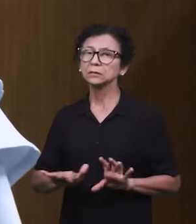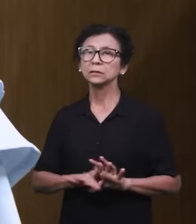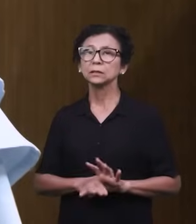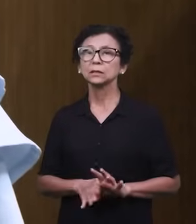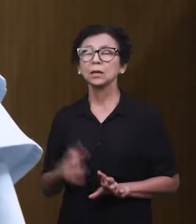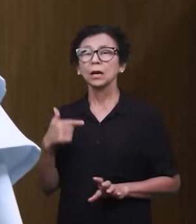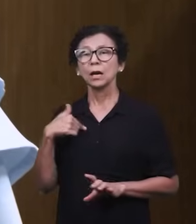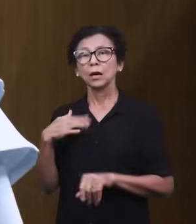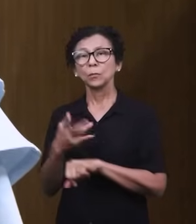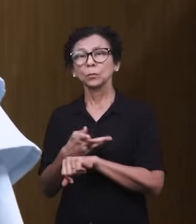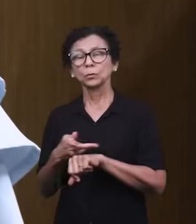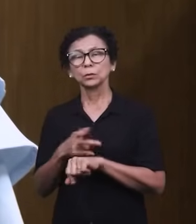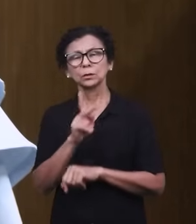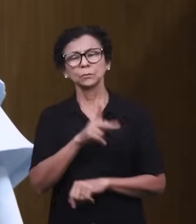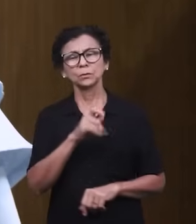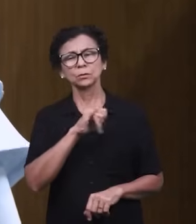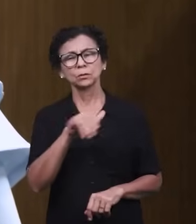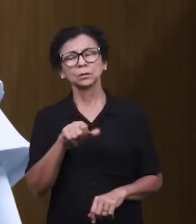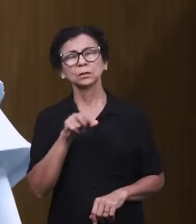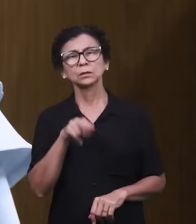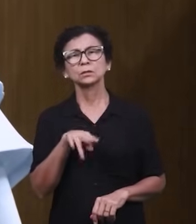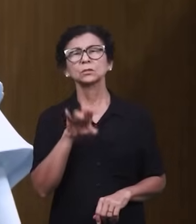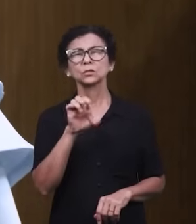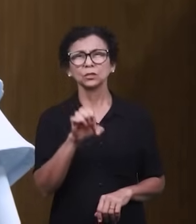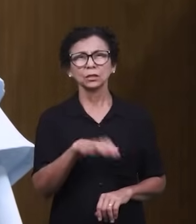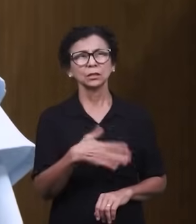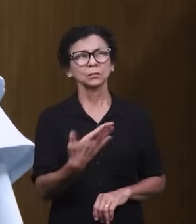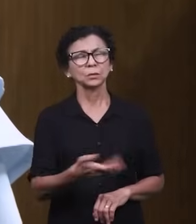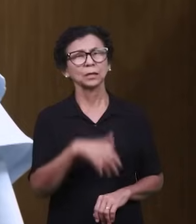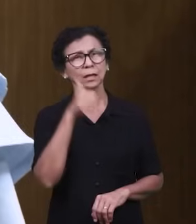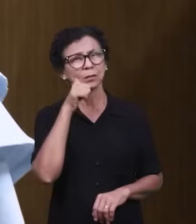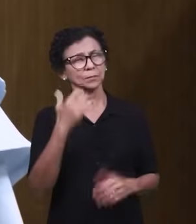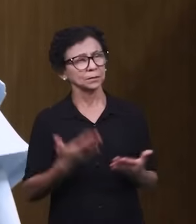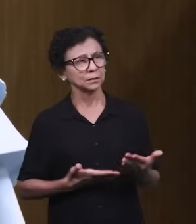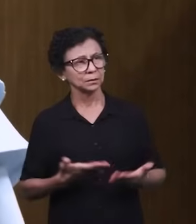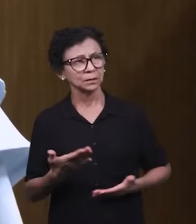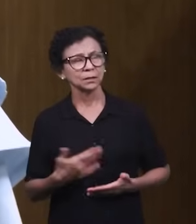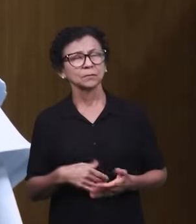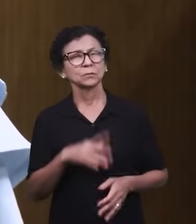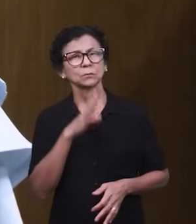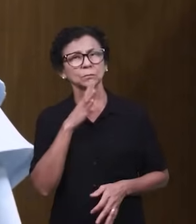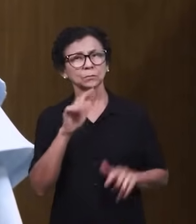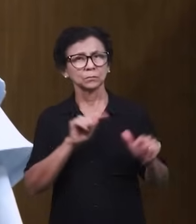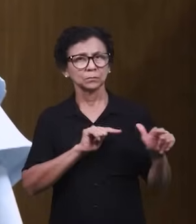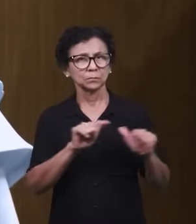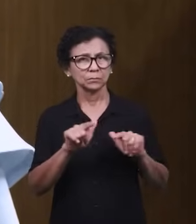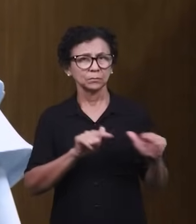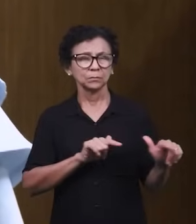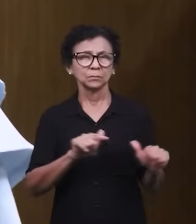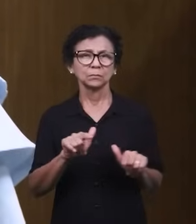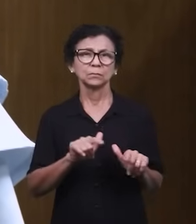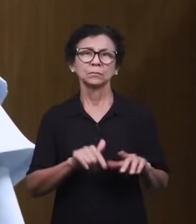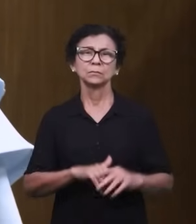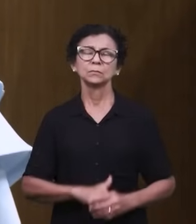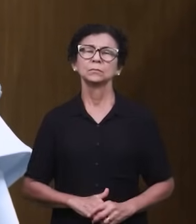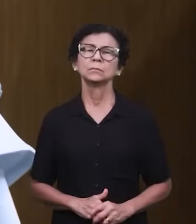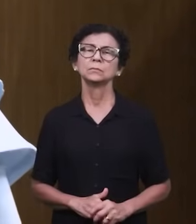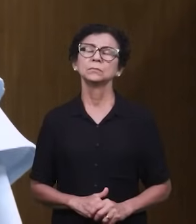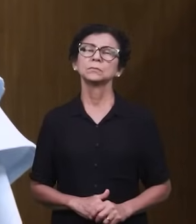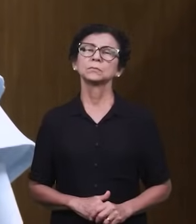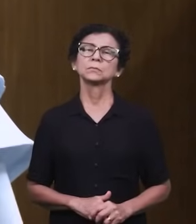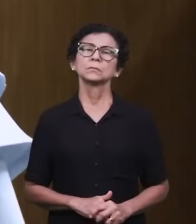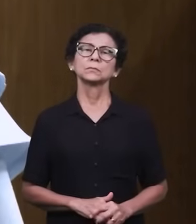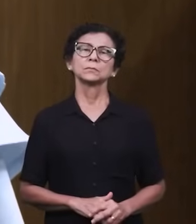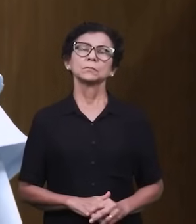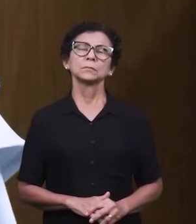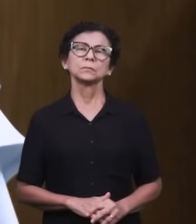diário e comprometido. Então, ela tem um piano em casa, né? A professora solicitou se a